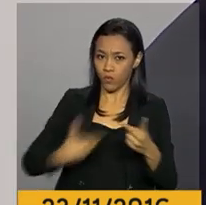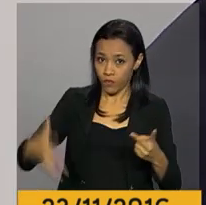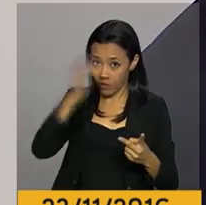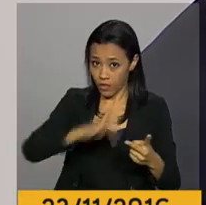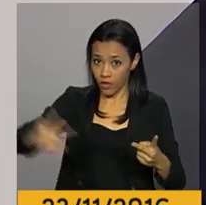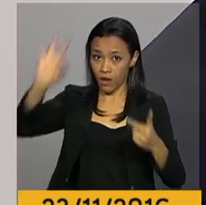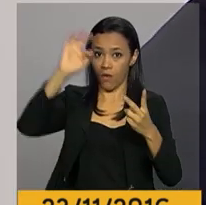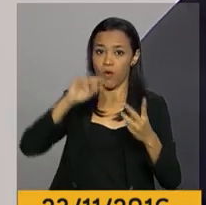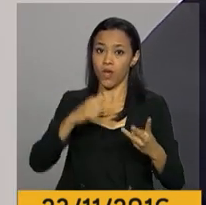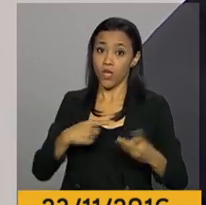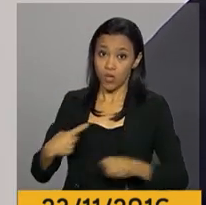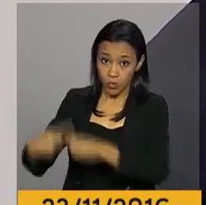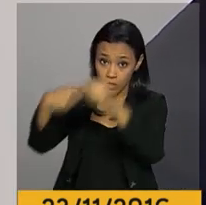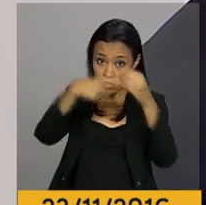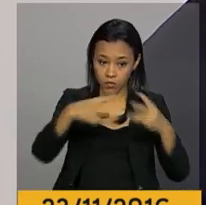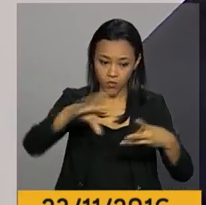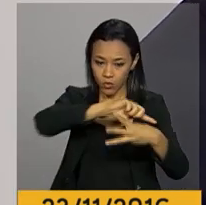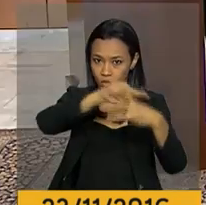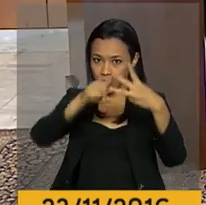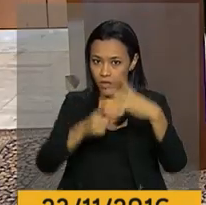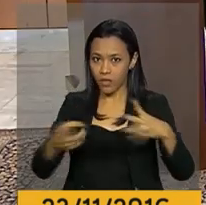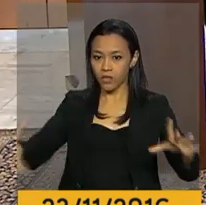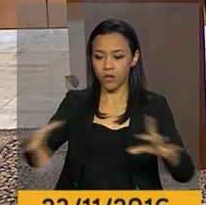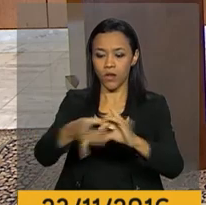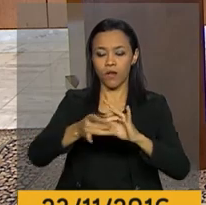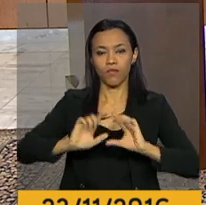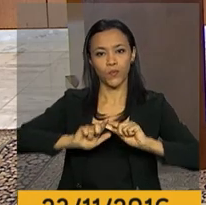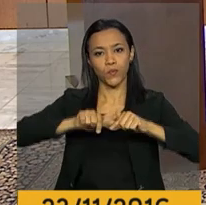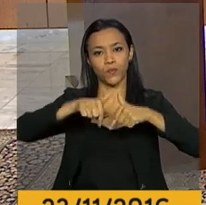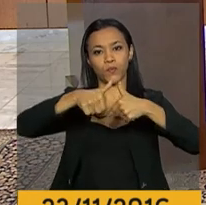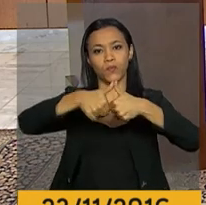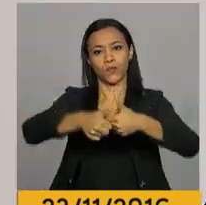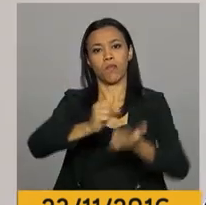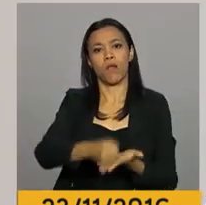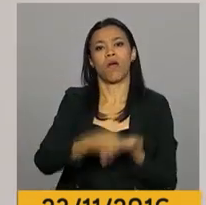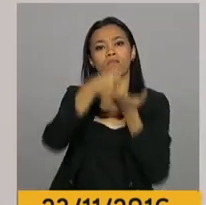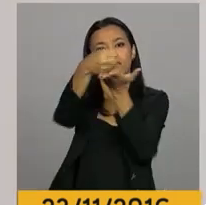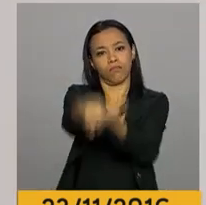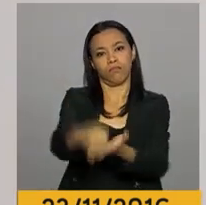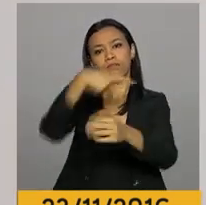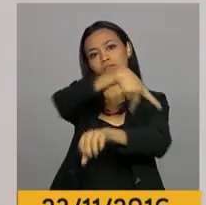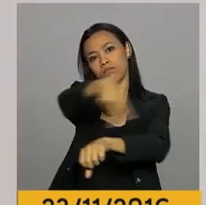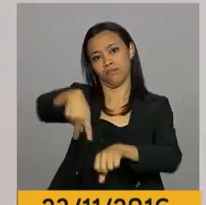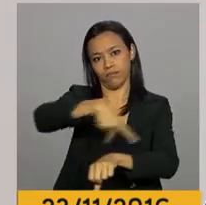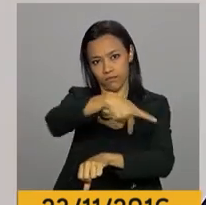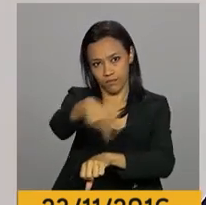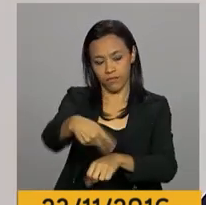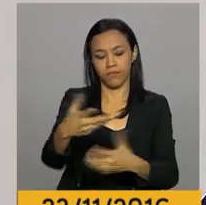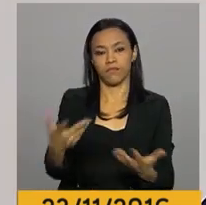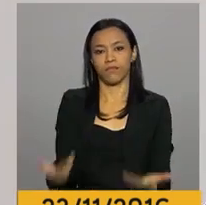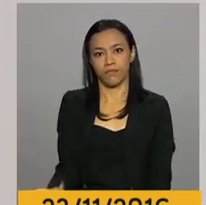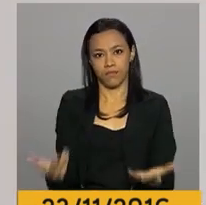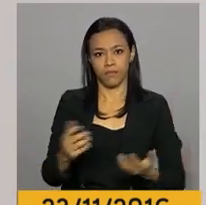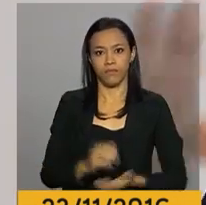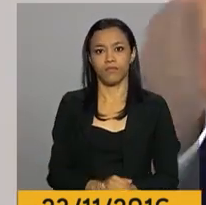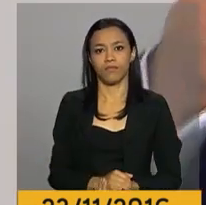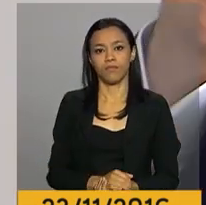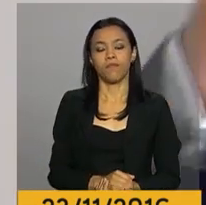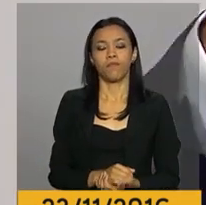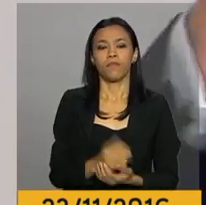municípios devem trabalhar juntos em função do país e curiosamente muitos sustentaram